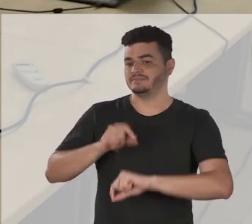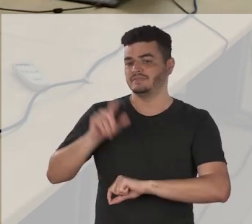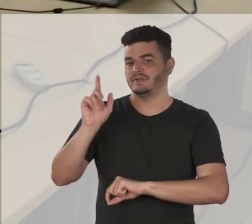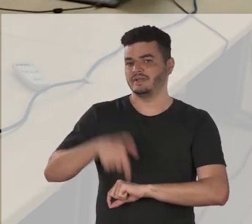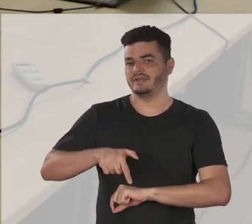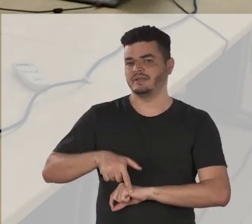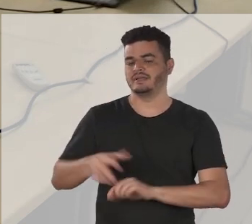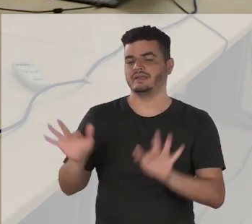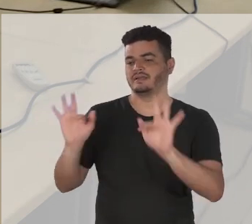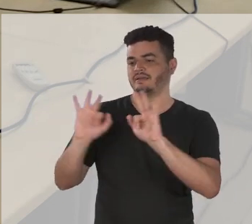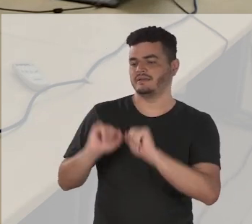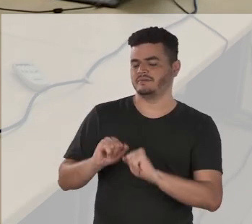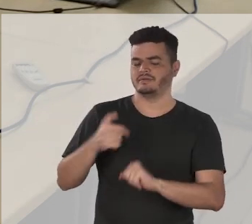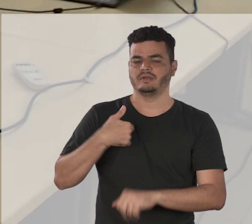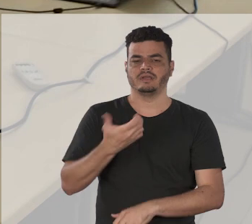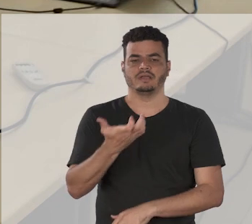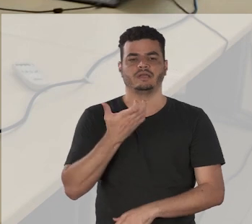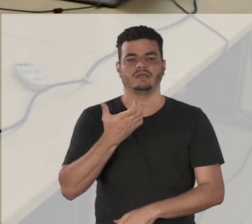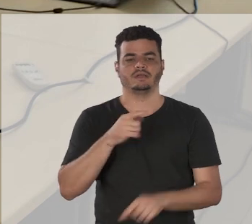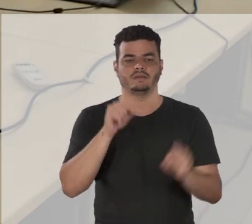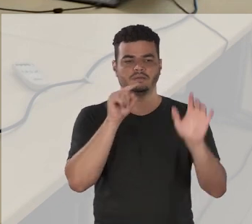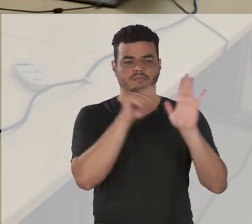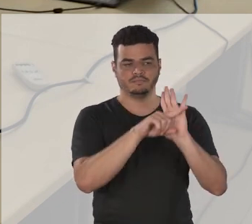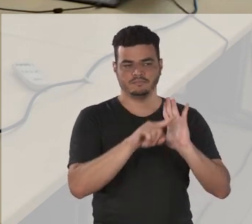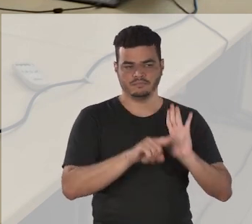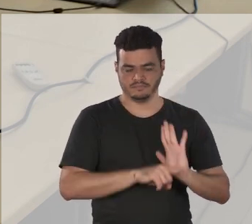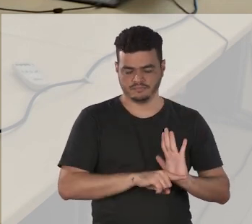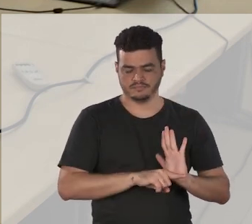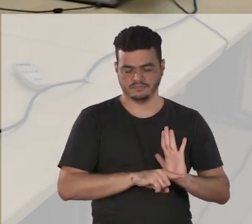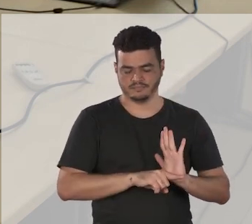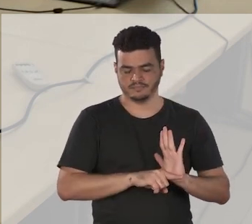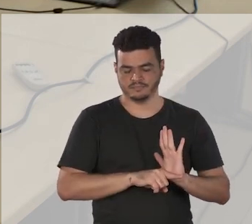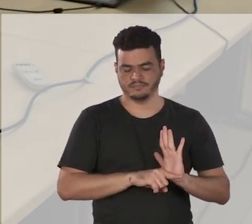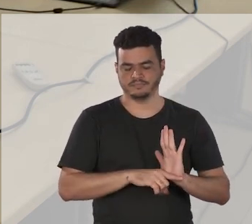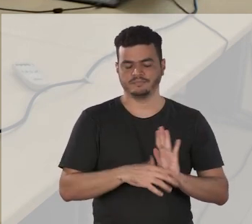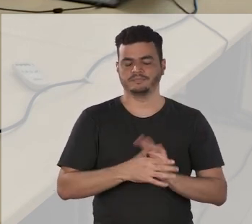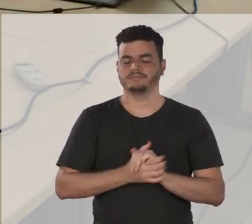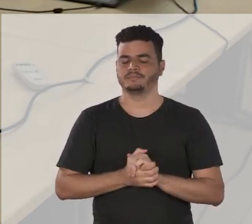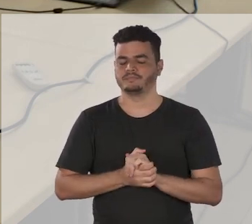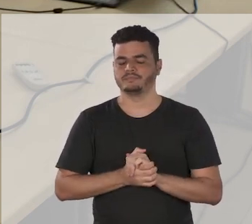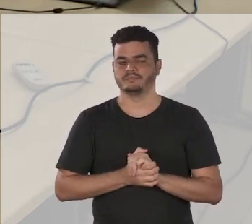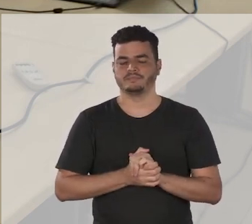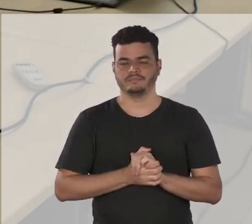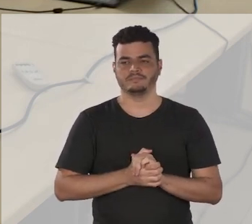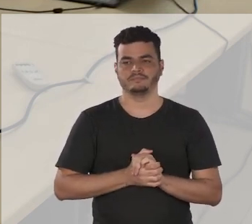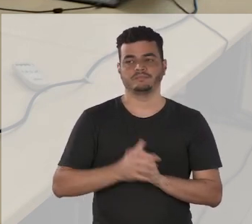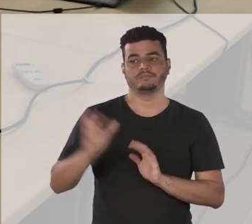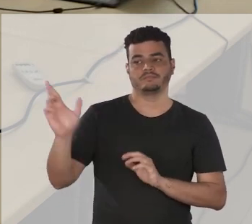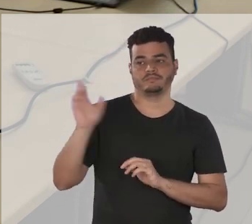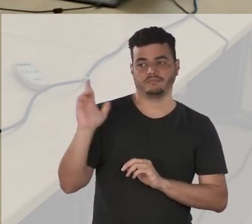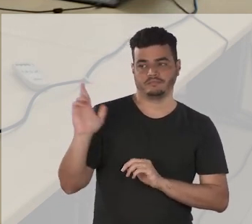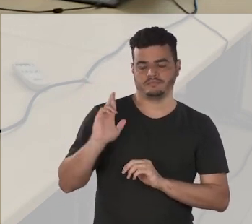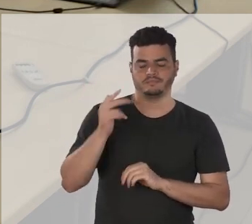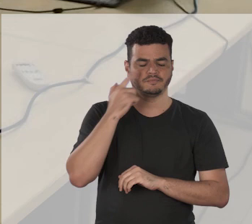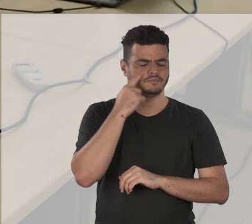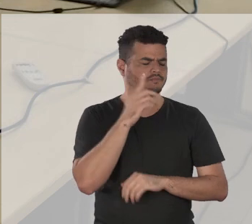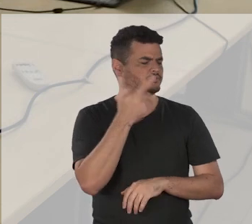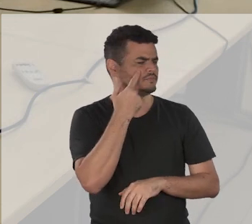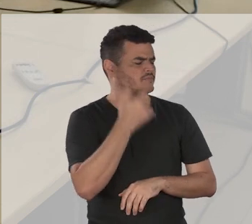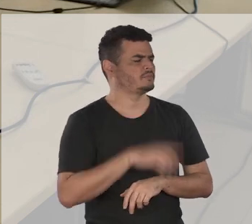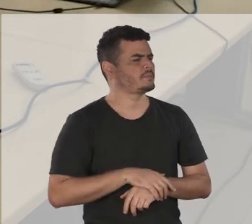te fazer 2 inicialmente, depois eu vou fazer as 3 e aí você vai respondendo. Professora,